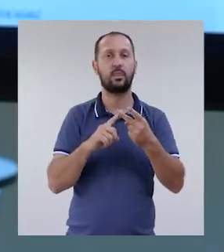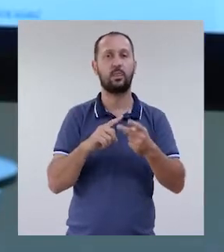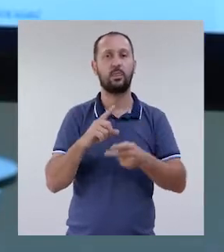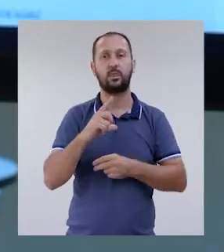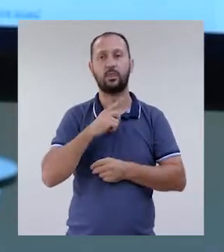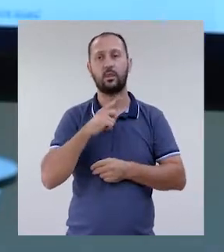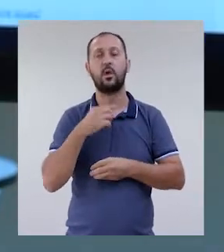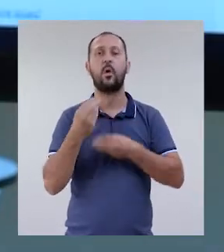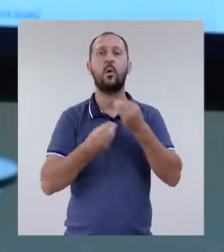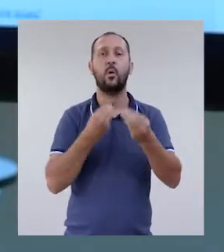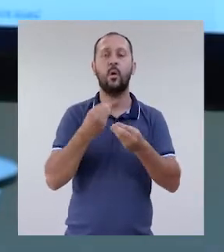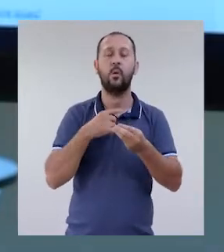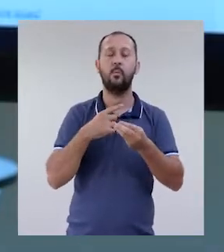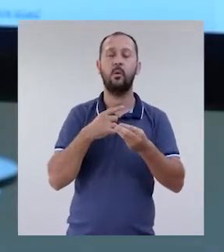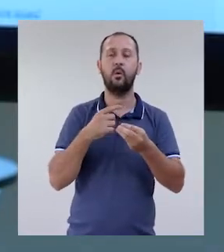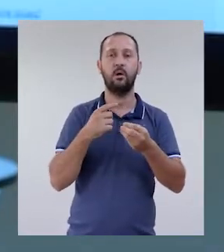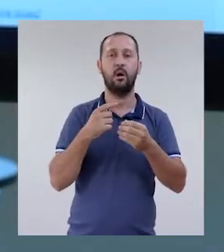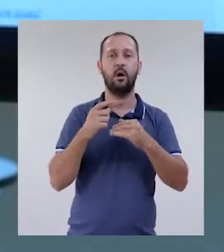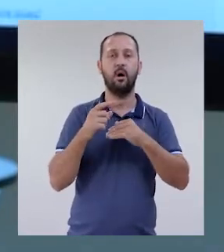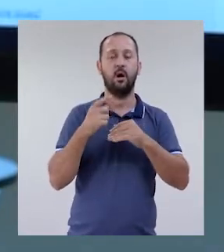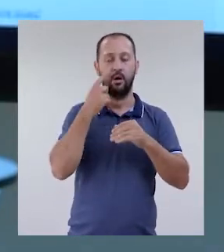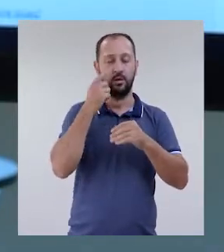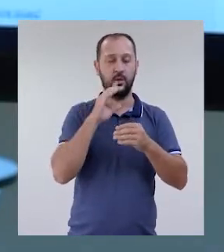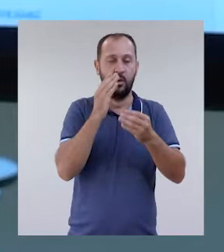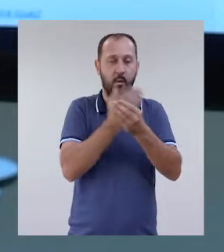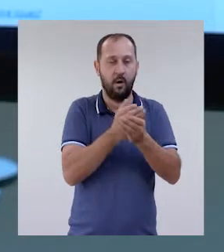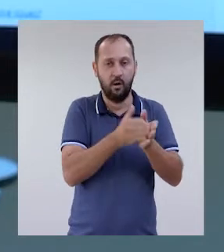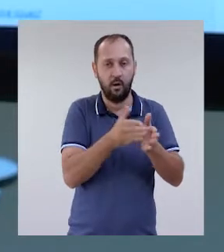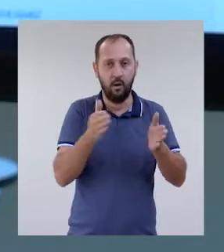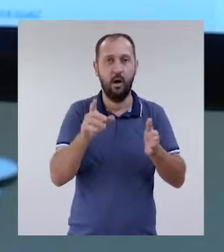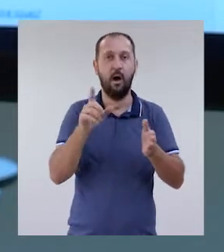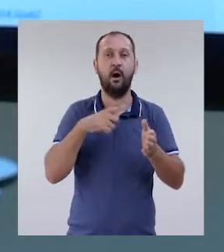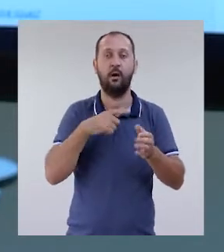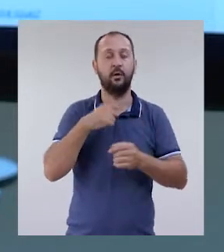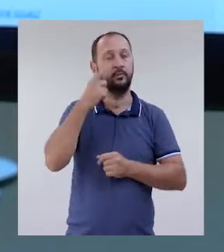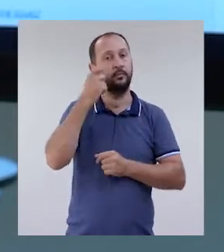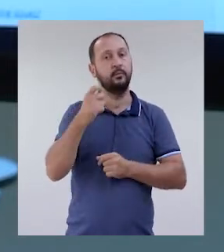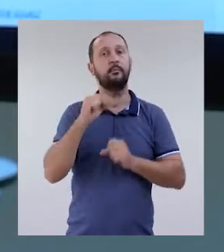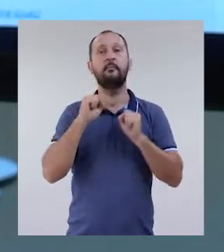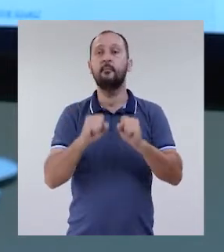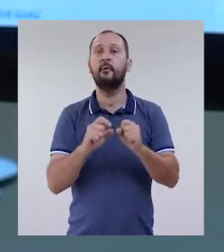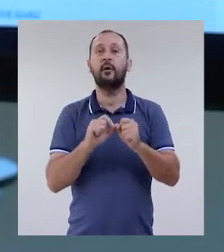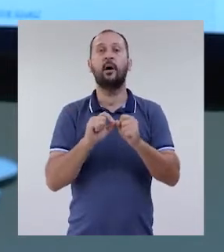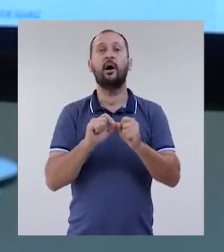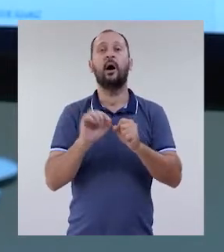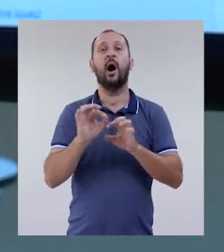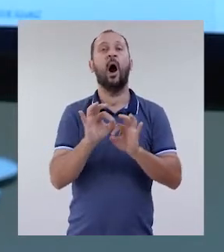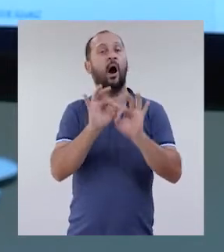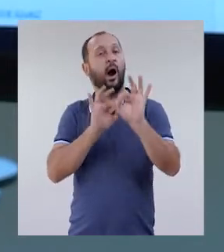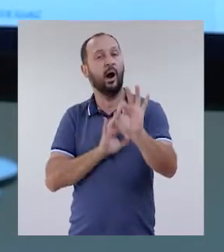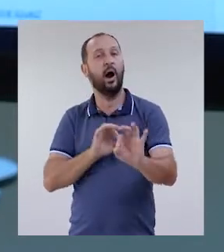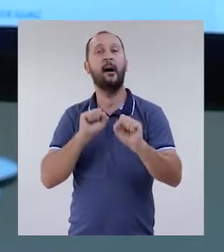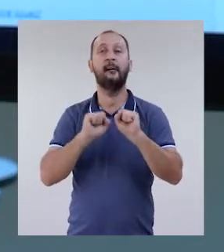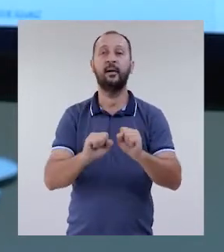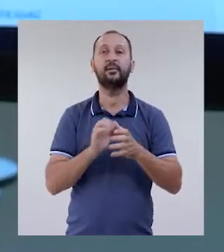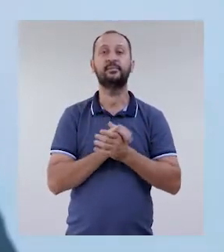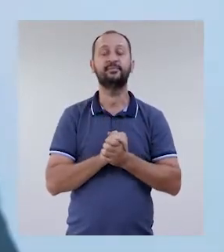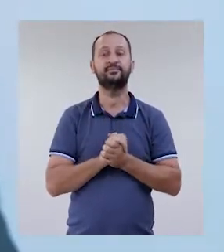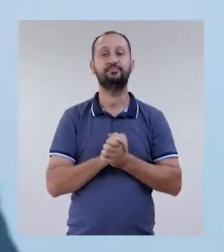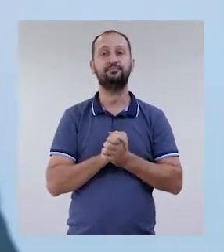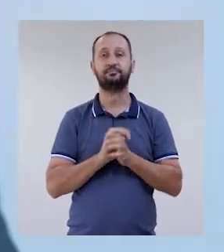ele tem como fazer algum outro trabalho processual que seja de interesse para a gente saber